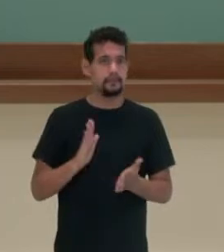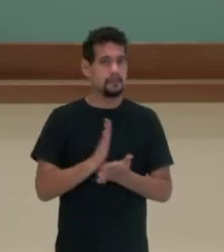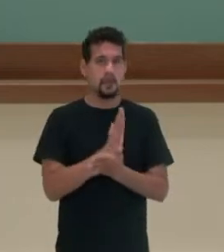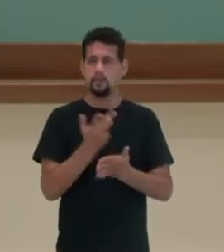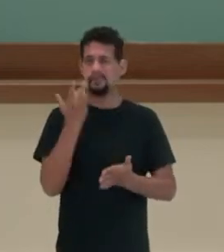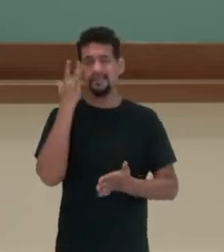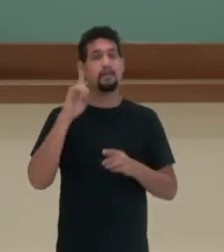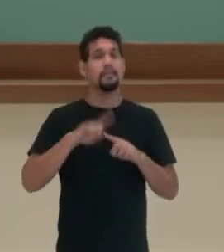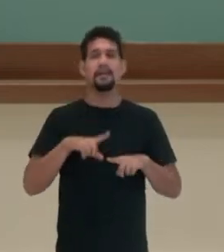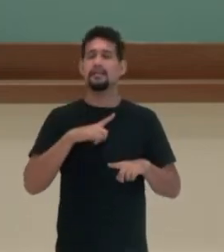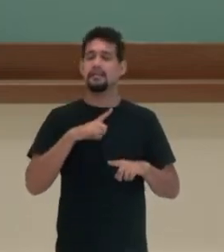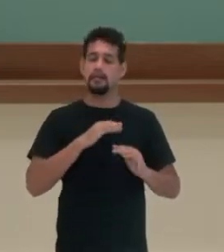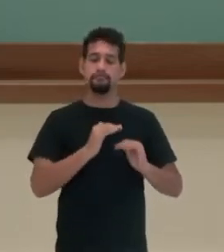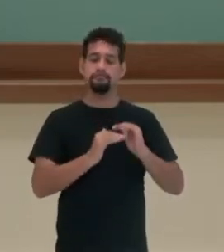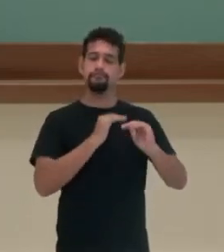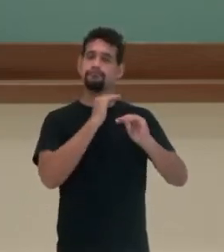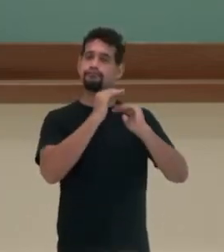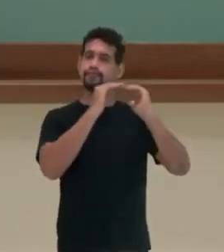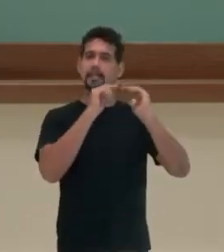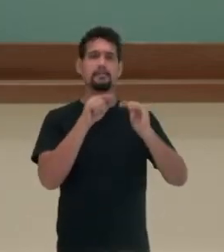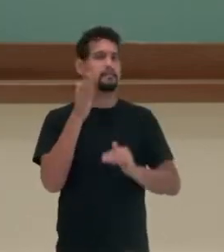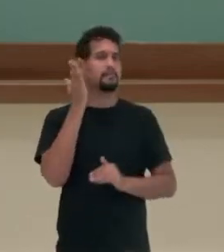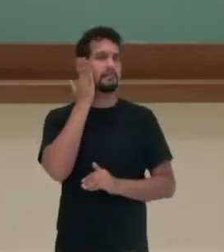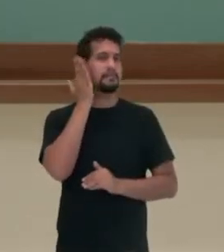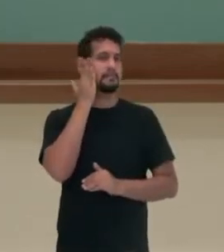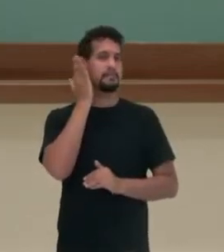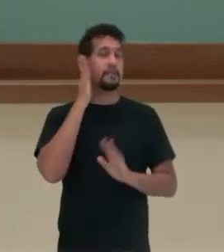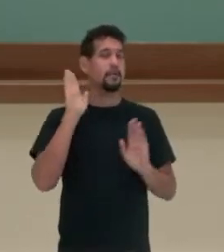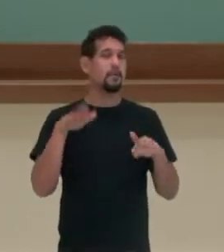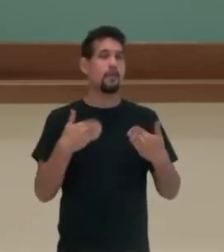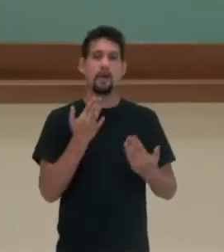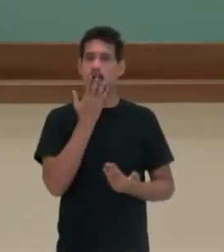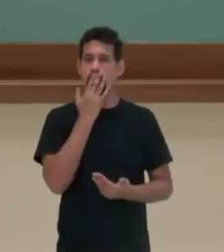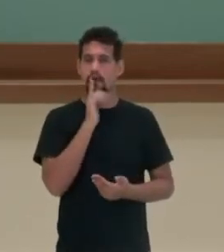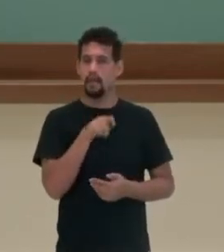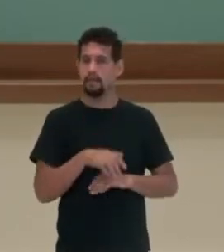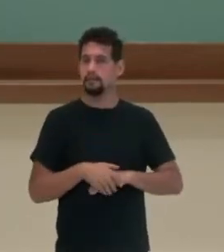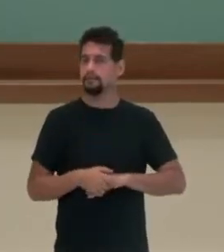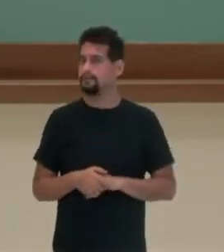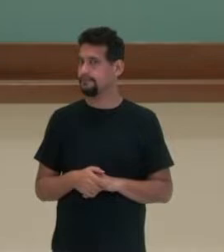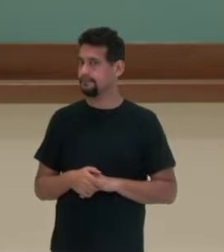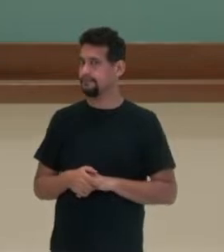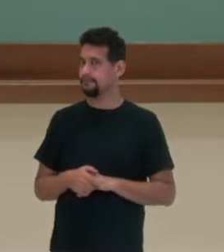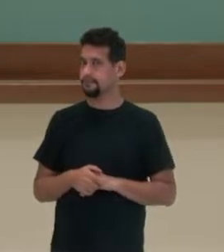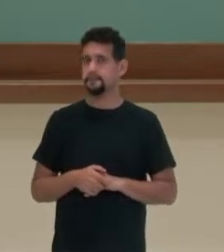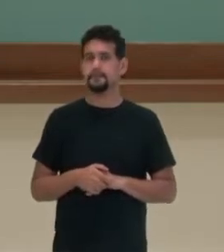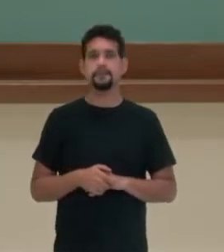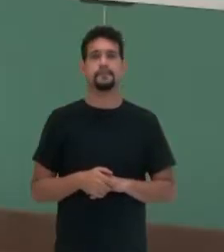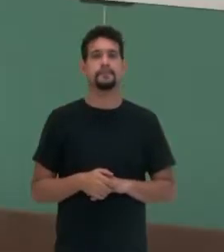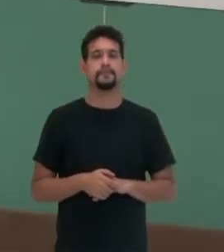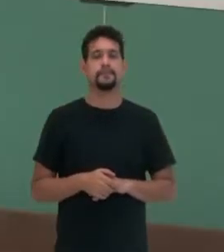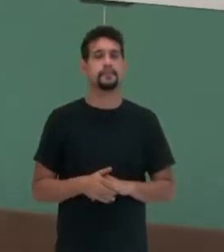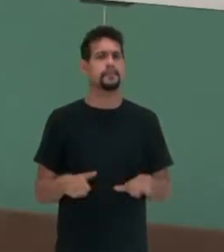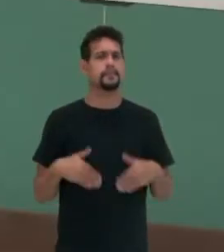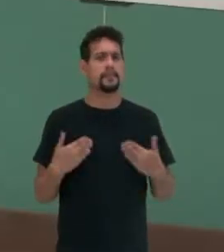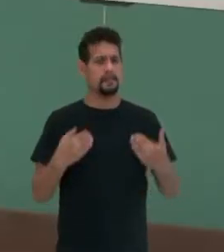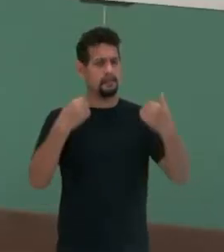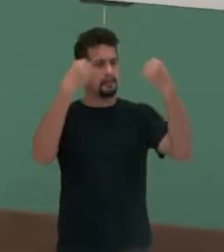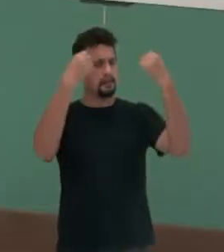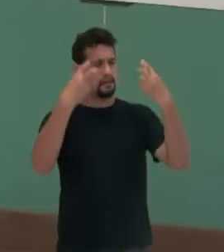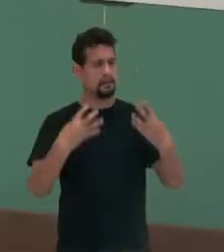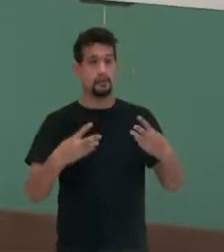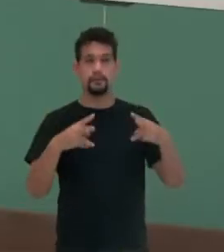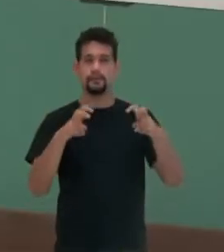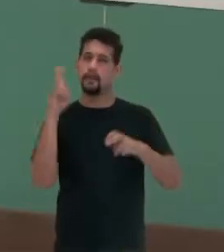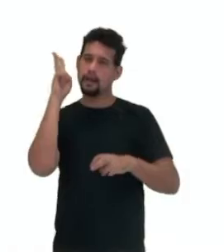existem faixas de graduação no jiu-jitsu. Você sabe quais são as cores dessas faixas? Vamos verificar. Então, falando um pouquinho sobre a